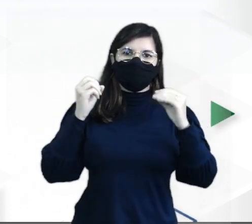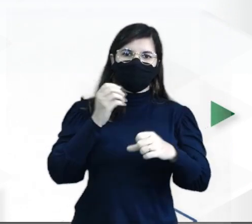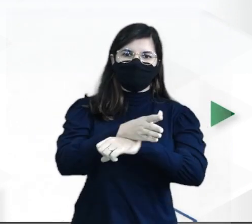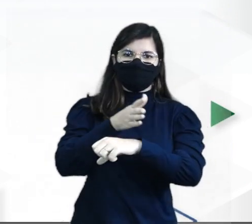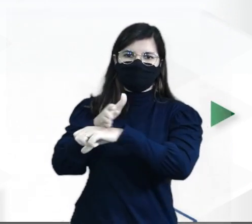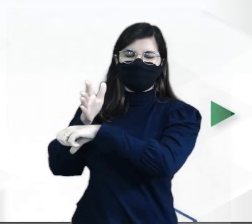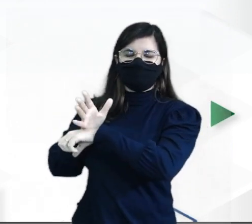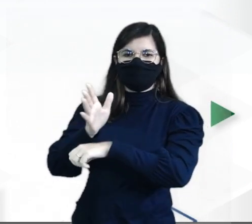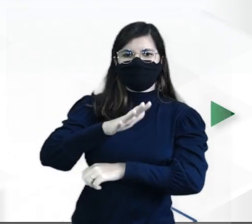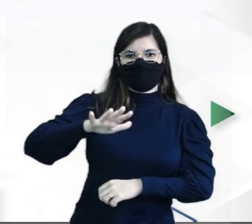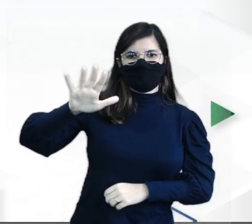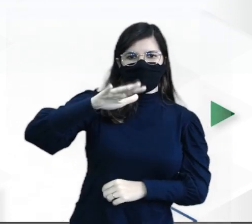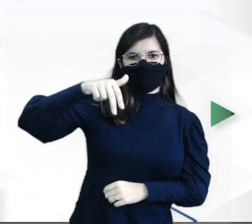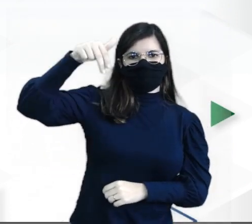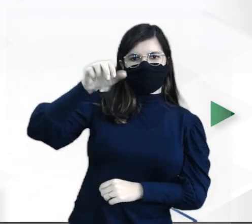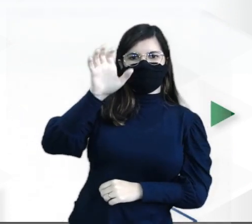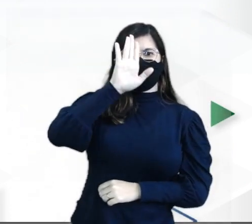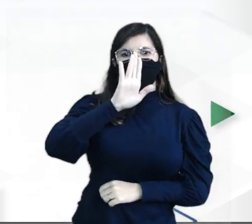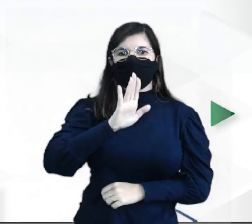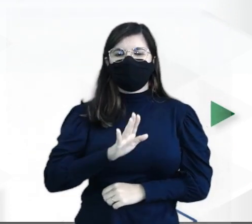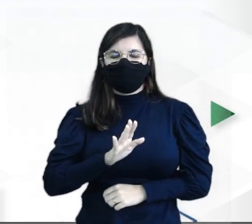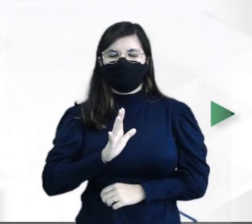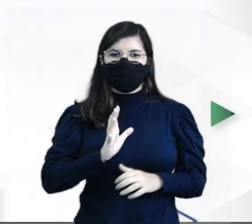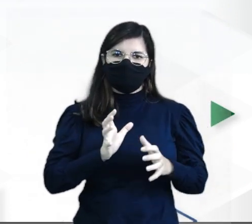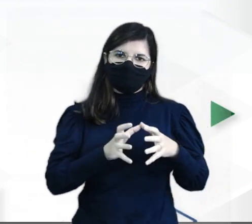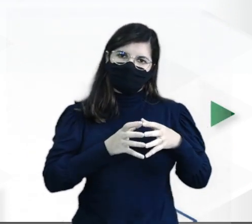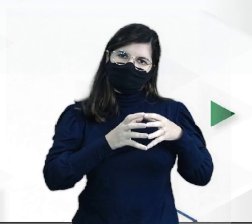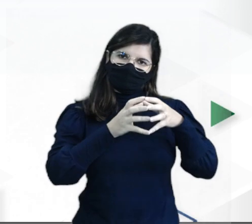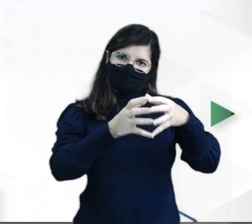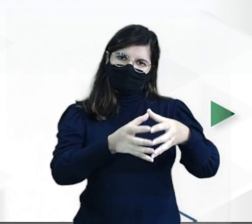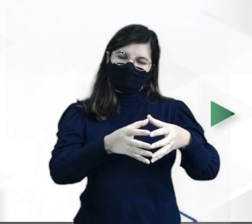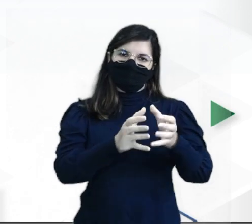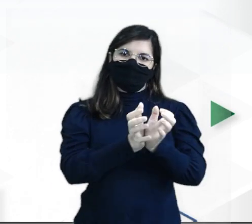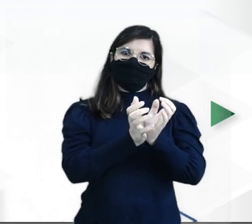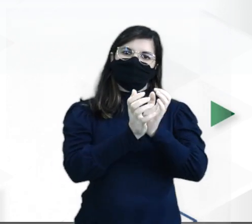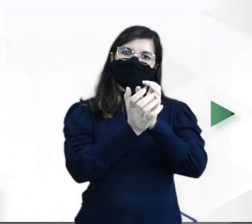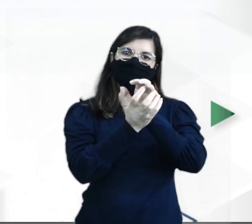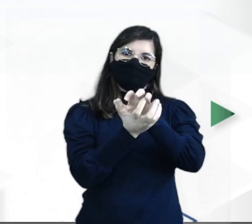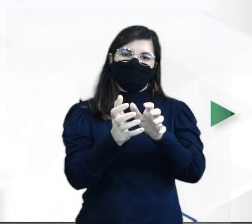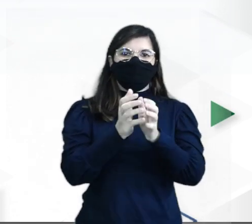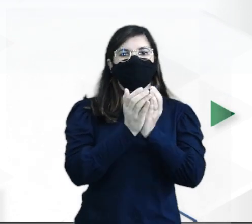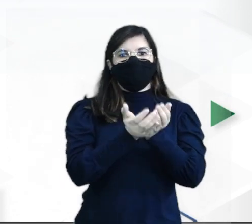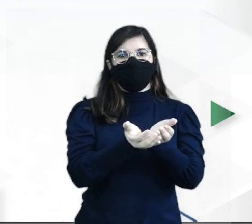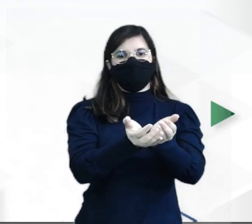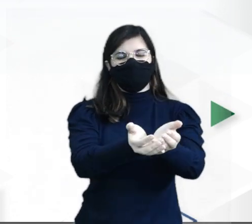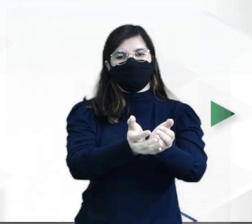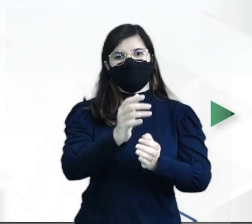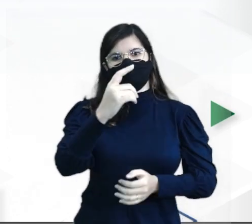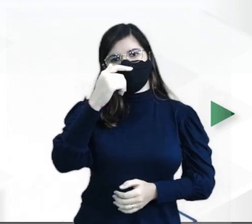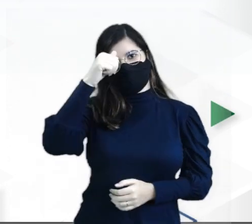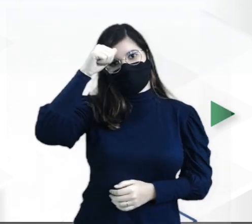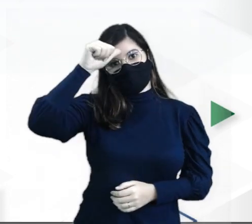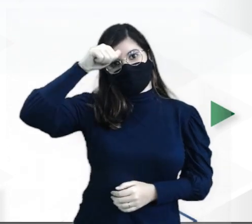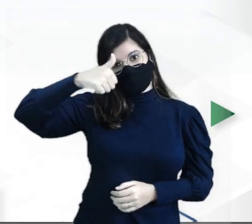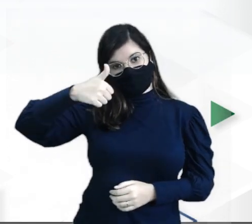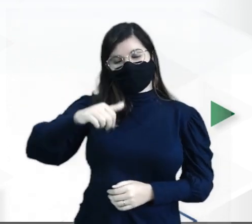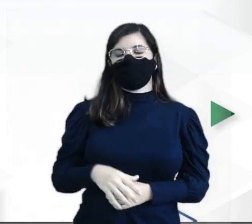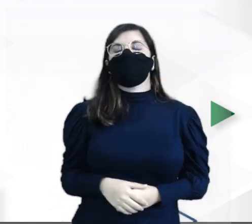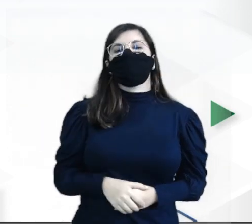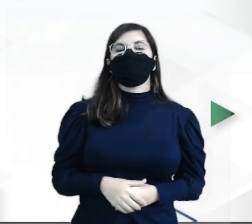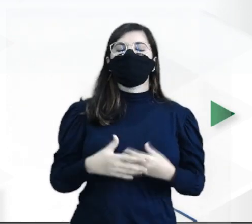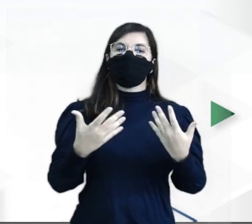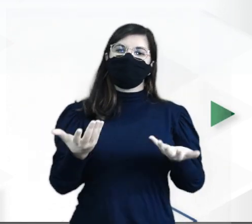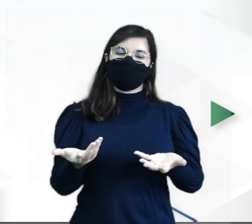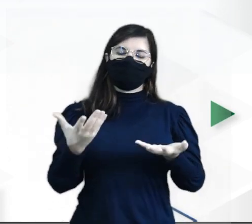é administrar o nordeste brasileiro no intermédio da companhia das Índias então a gente vê aí que a conquista dos Holandeses